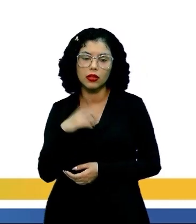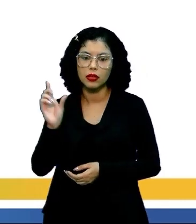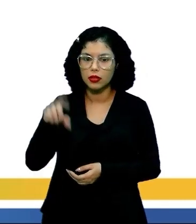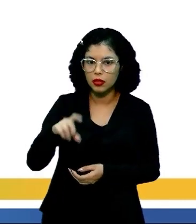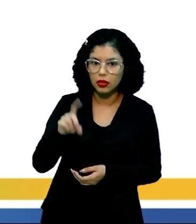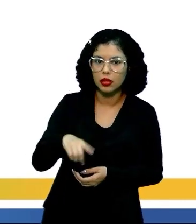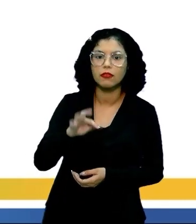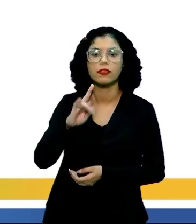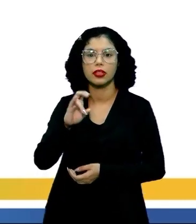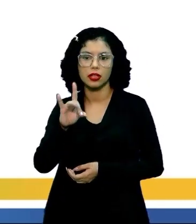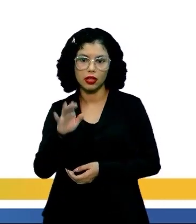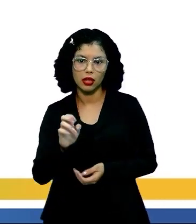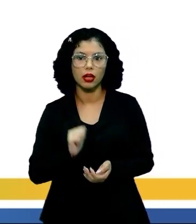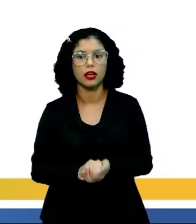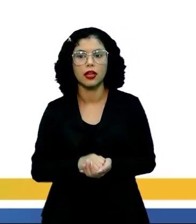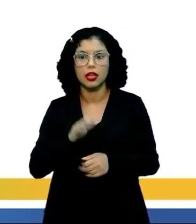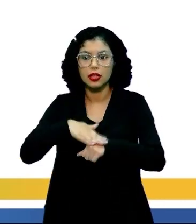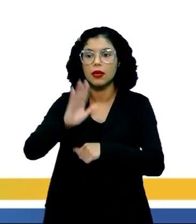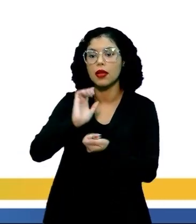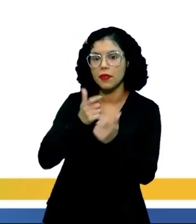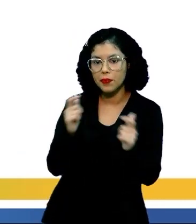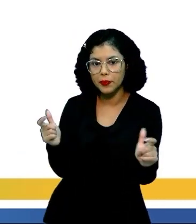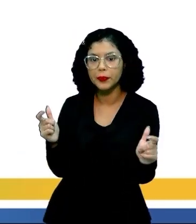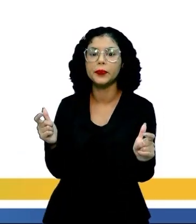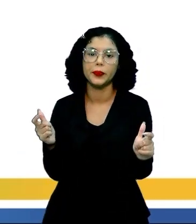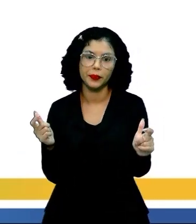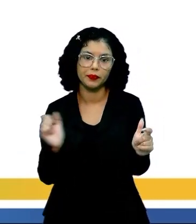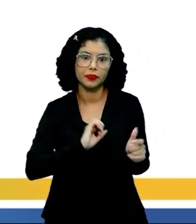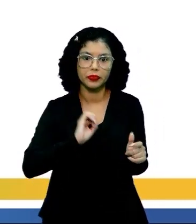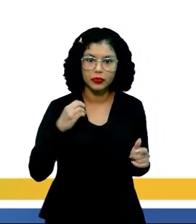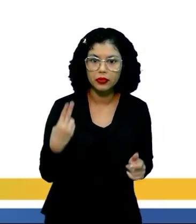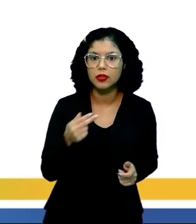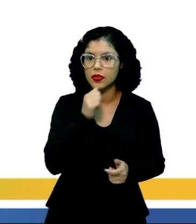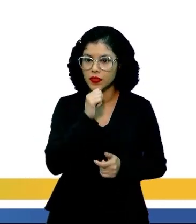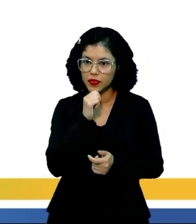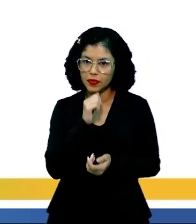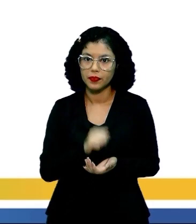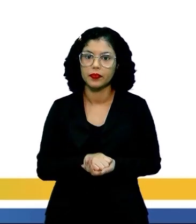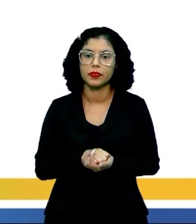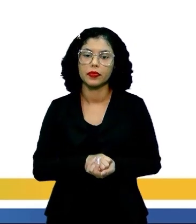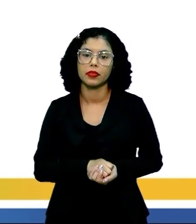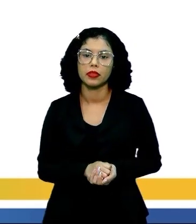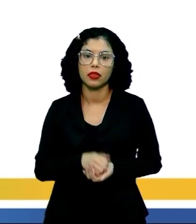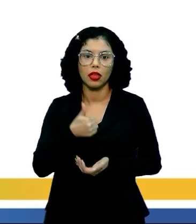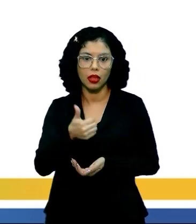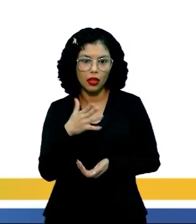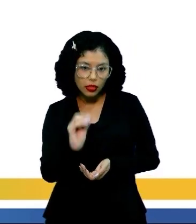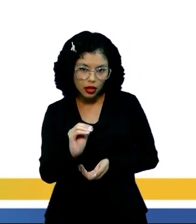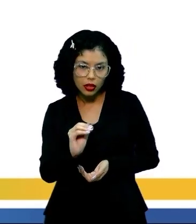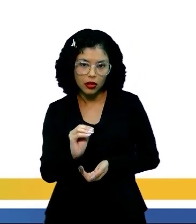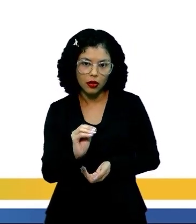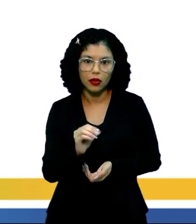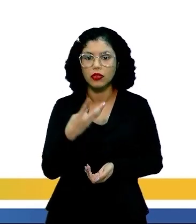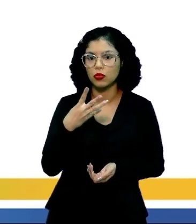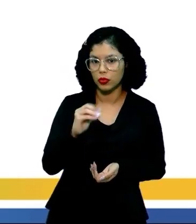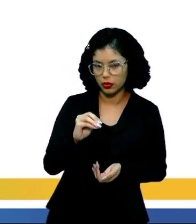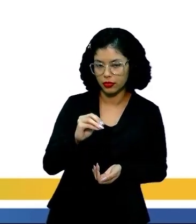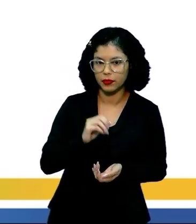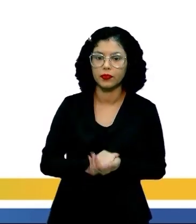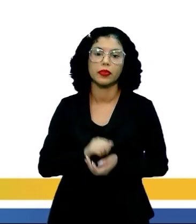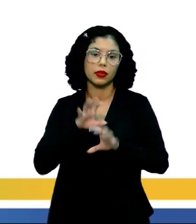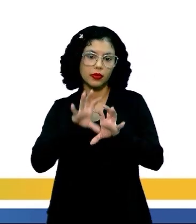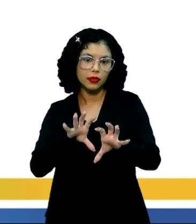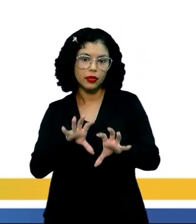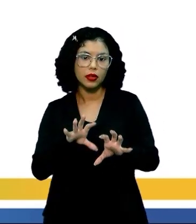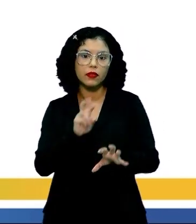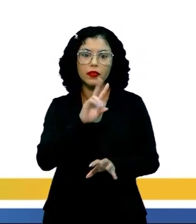cartão Fidelidade, o desconto será ainda maior. Ou seja, ele vai calcular 10% de 40.